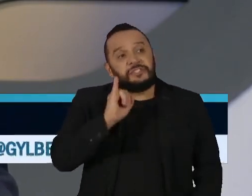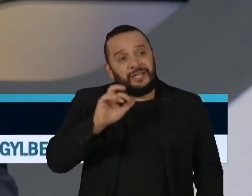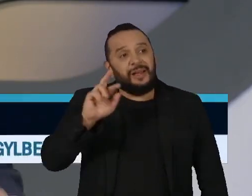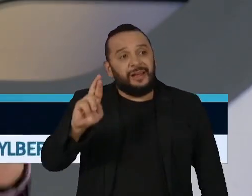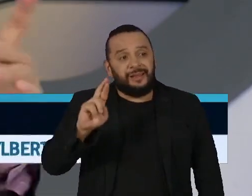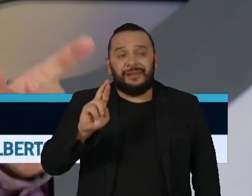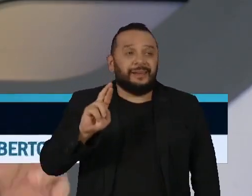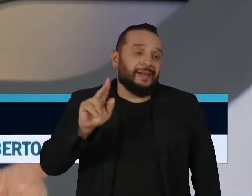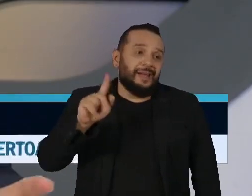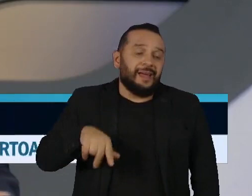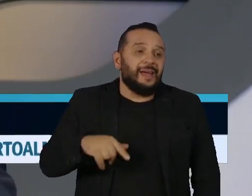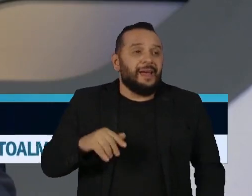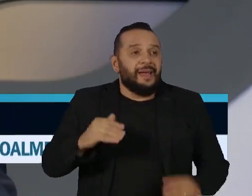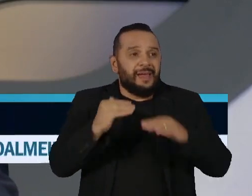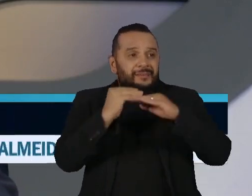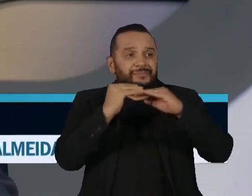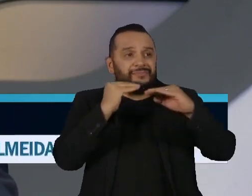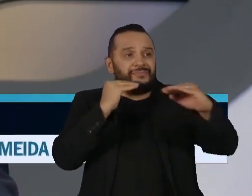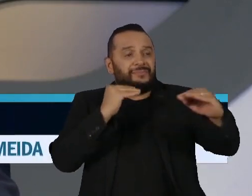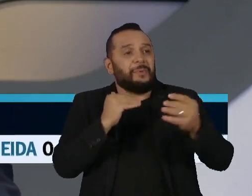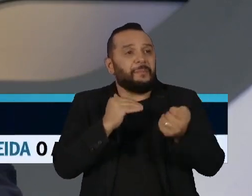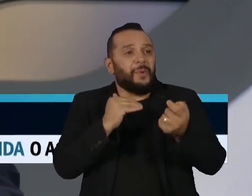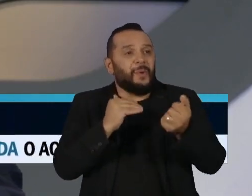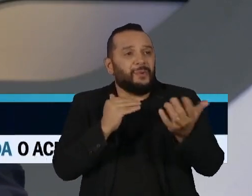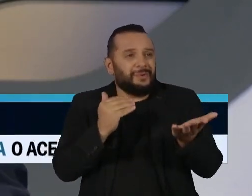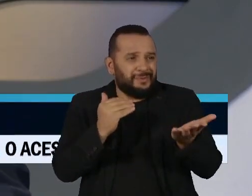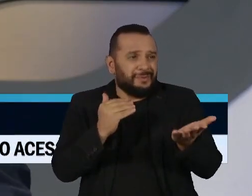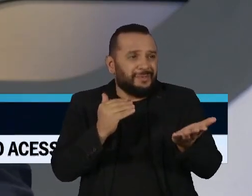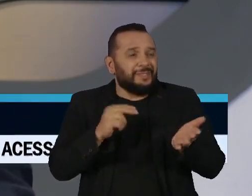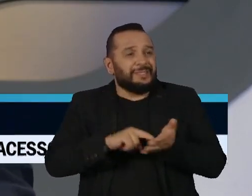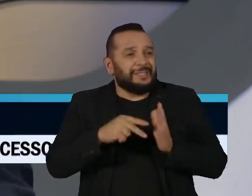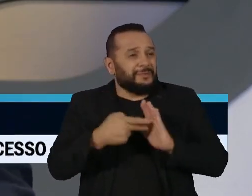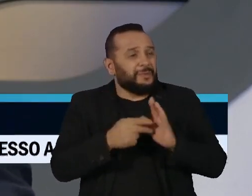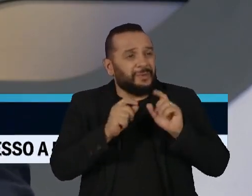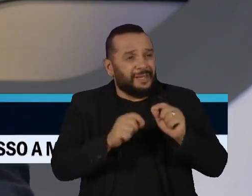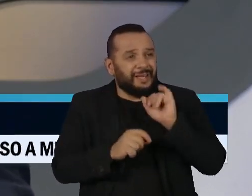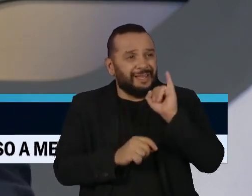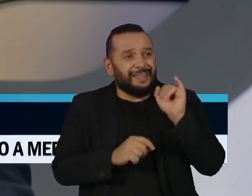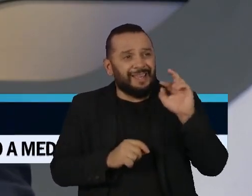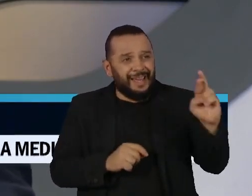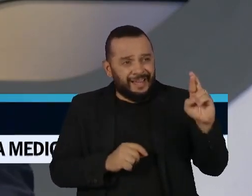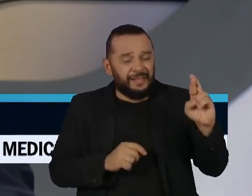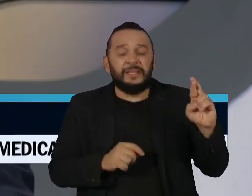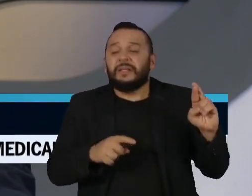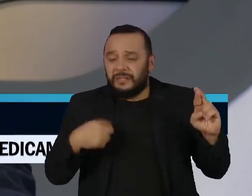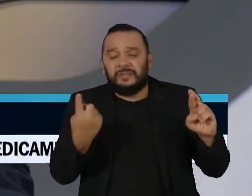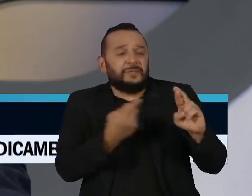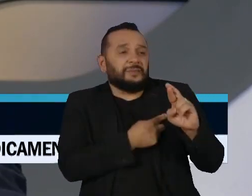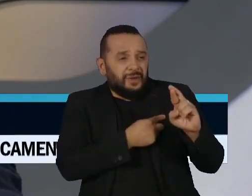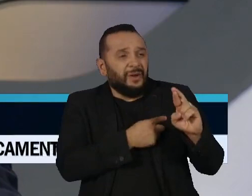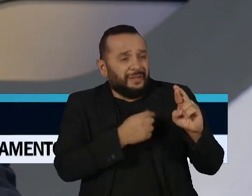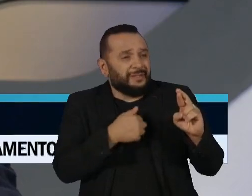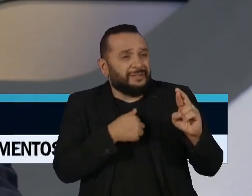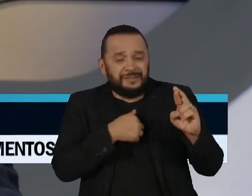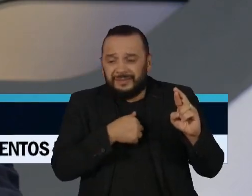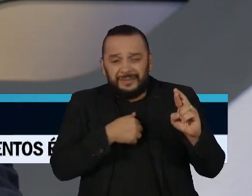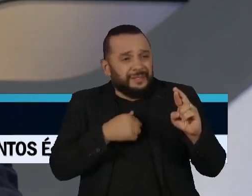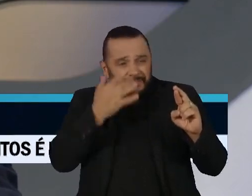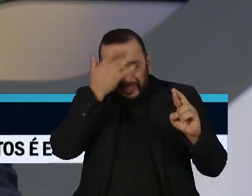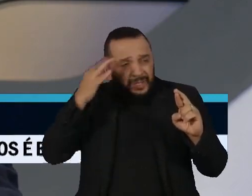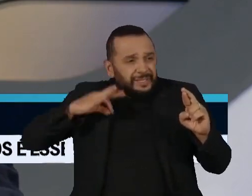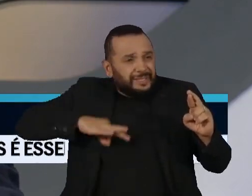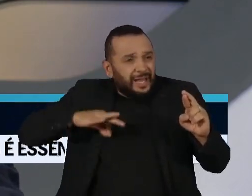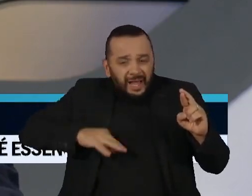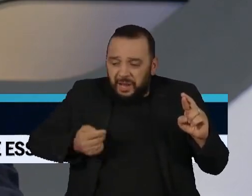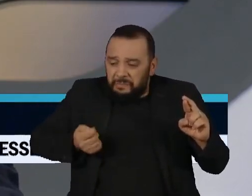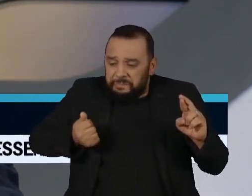baixa, proporcionalmente aos demais países, o que torna o nosso imposto de renda regressivo. E o contrário, quer dizer,